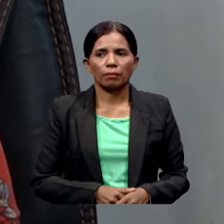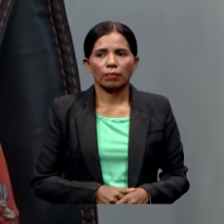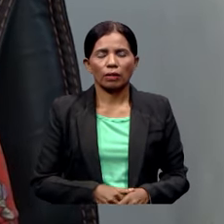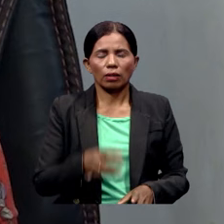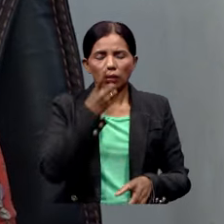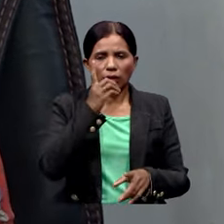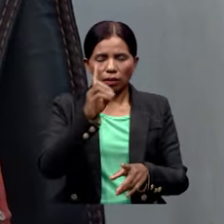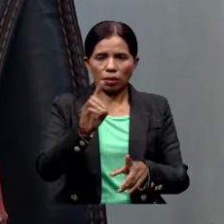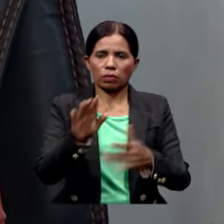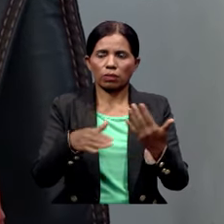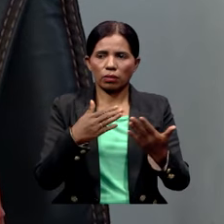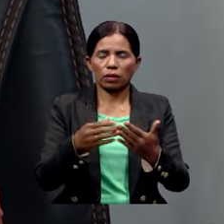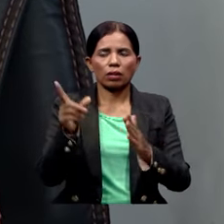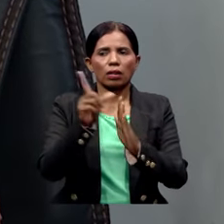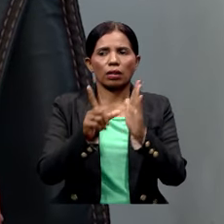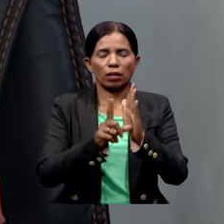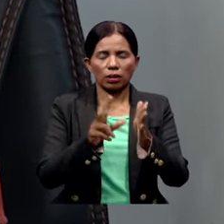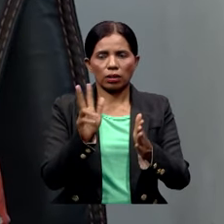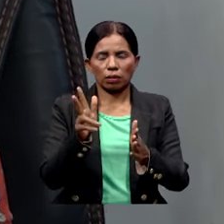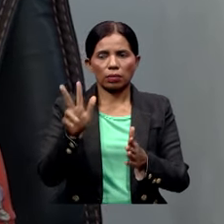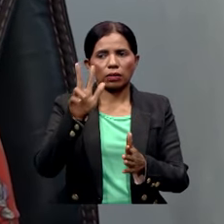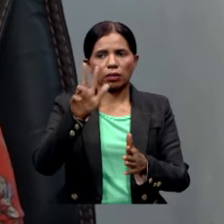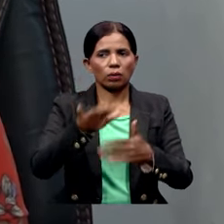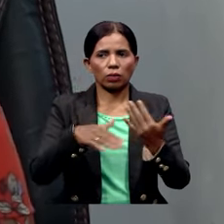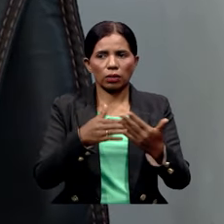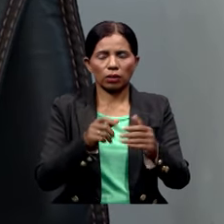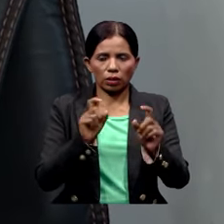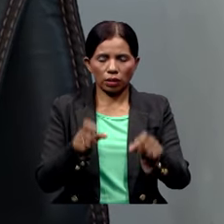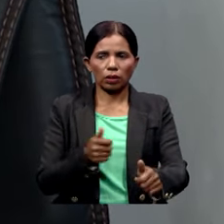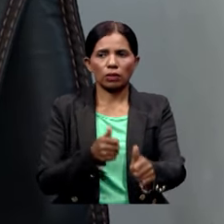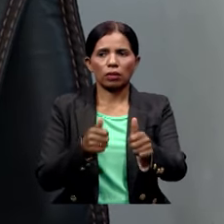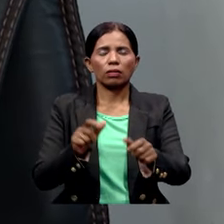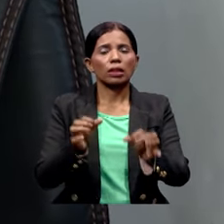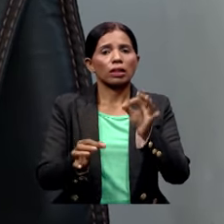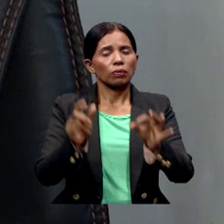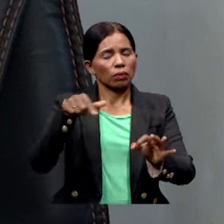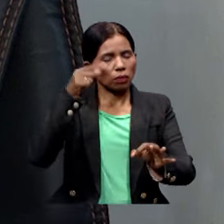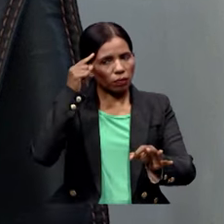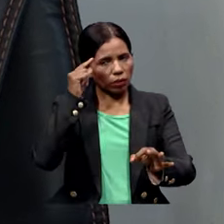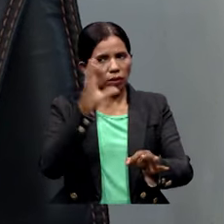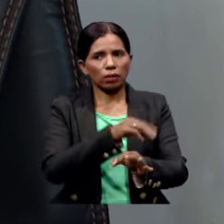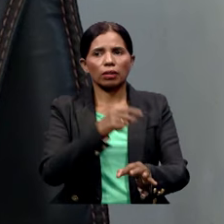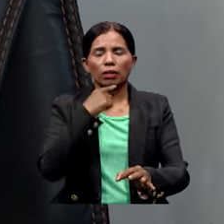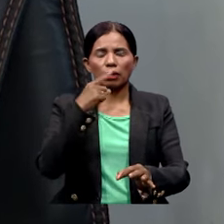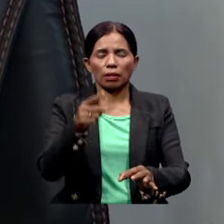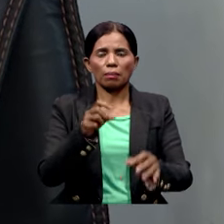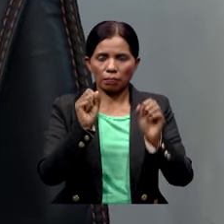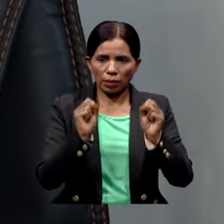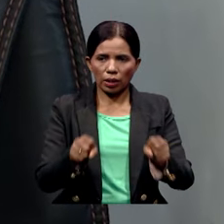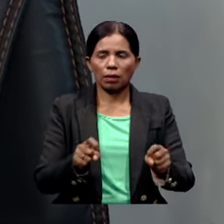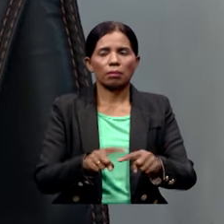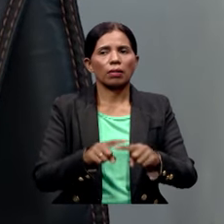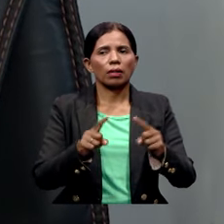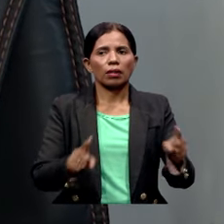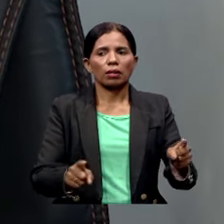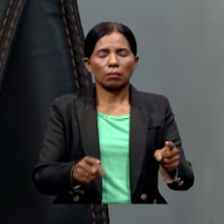declara que era zona, e a decreto-lei 33, nene, ne, o tudo tem cumpre. Quando o governo mak autoriza de ambele, mas vemos ba